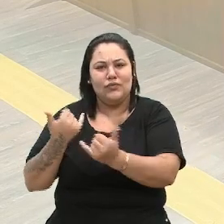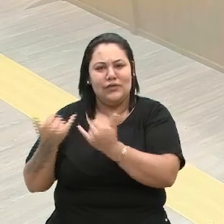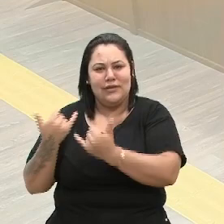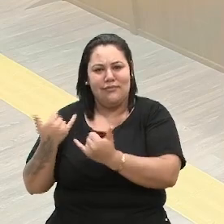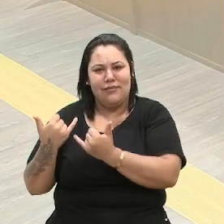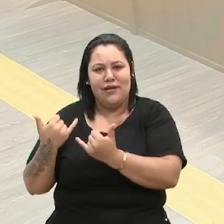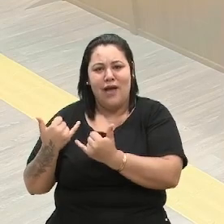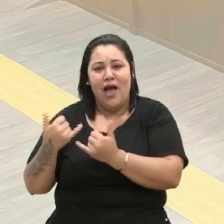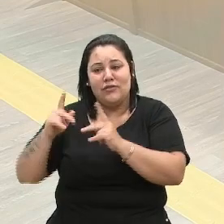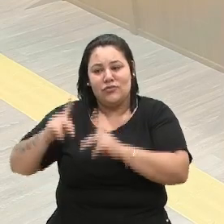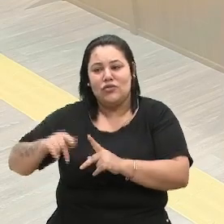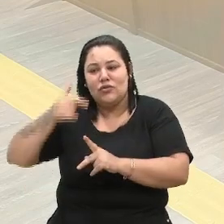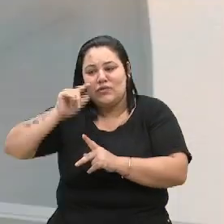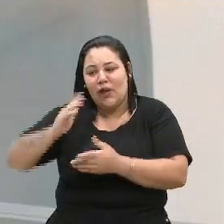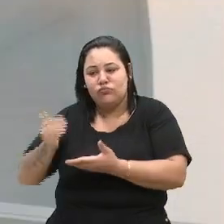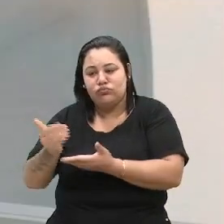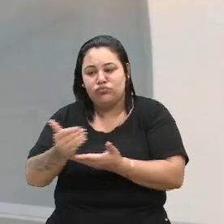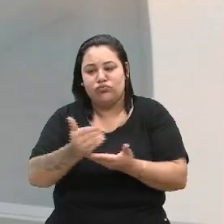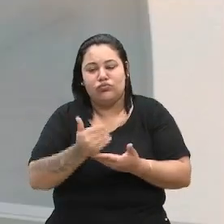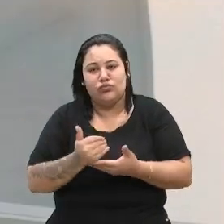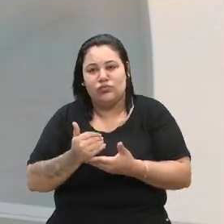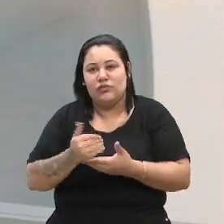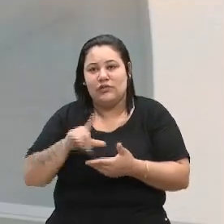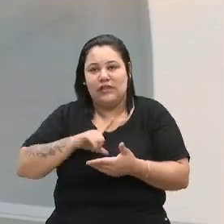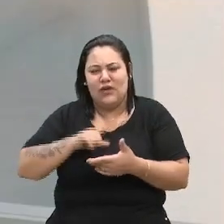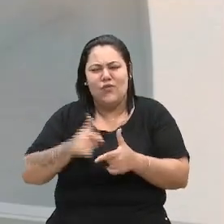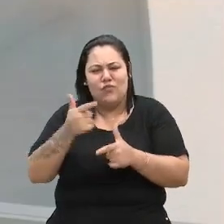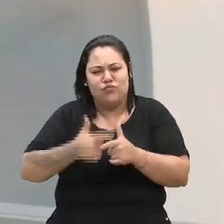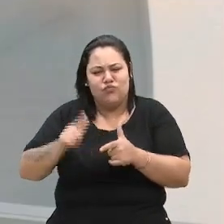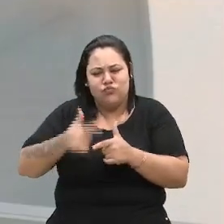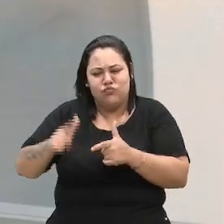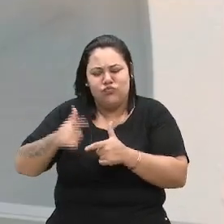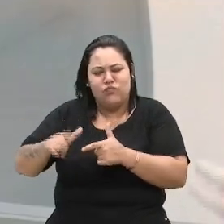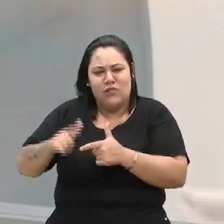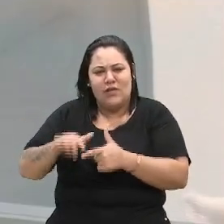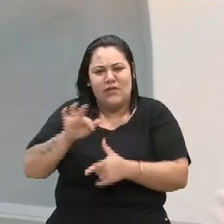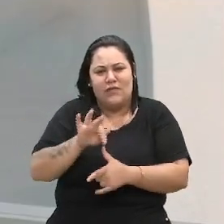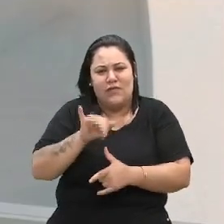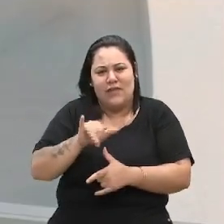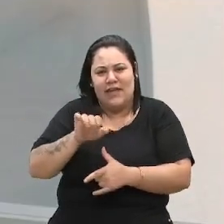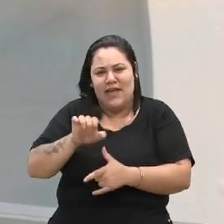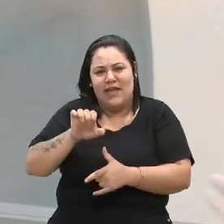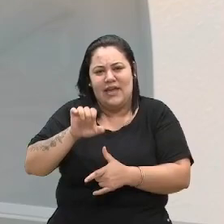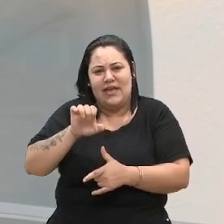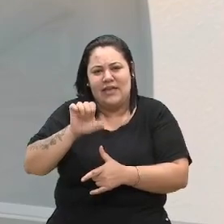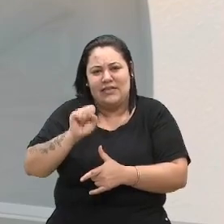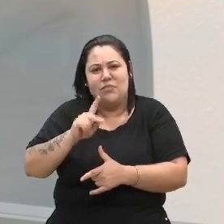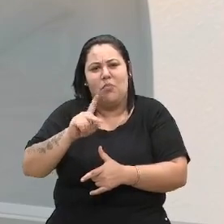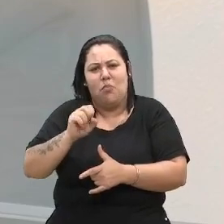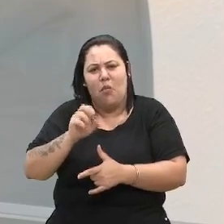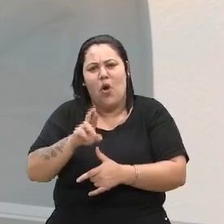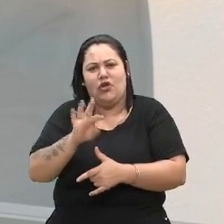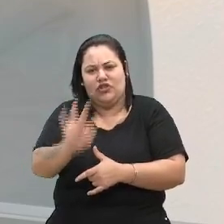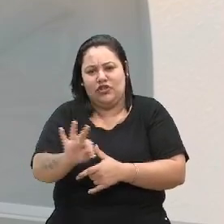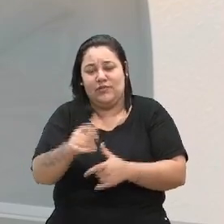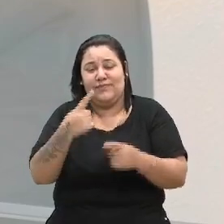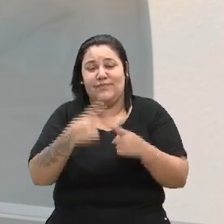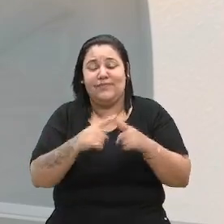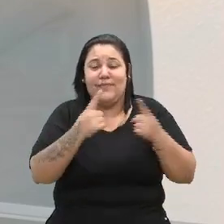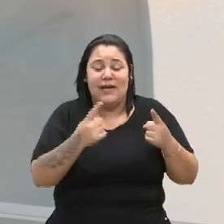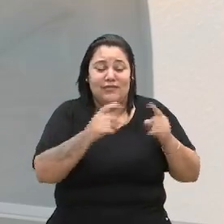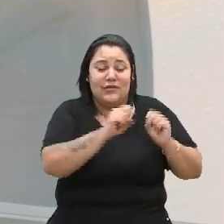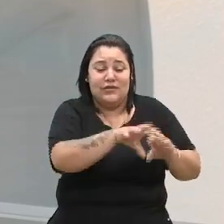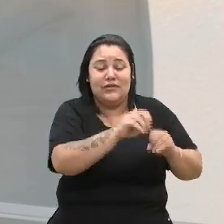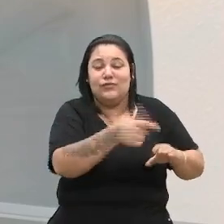conseguem captar o recurso de viagem através do FIESPORT. Né? E para a educação não tinha um meio de auxiliar. Há dias